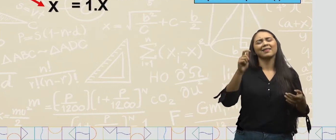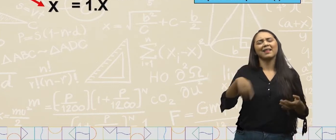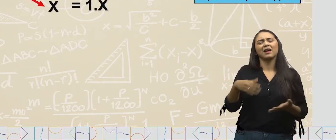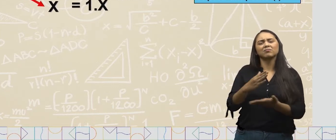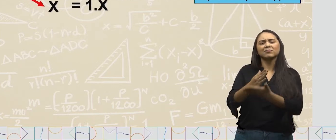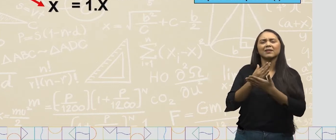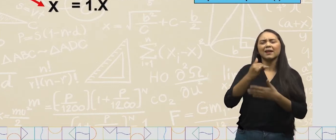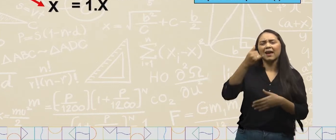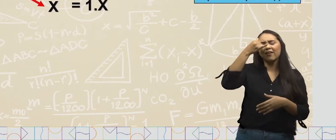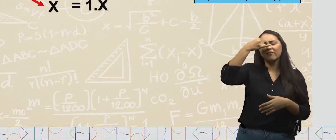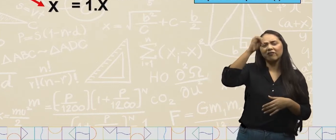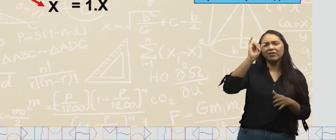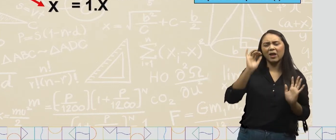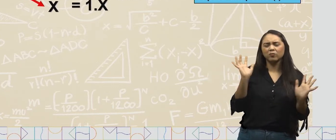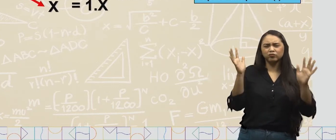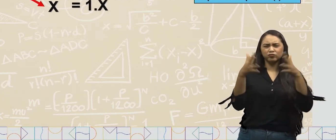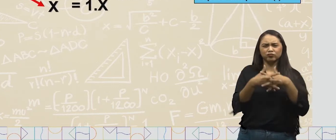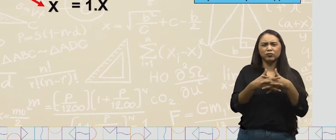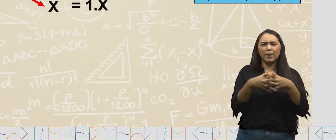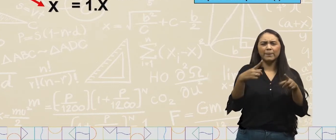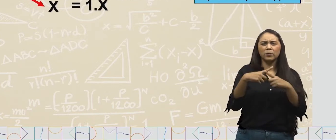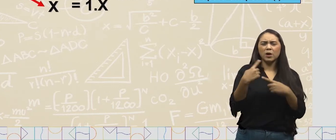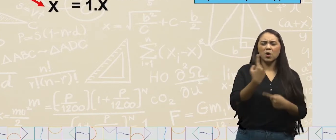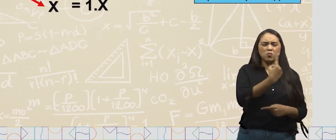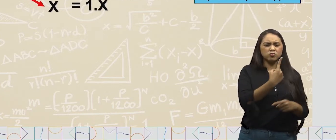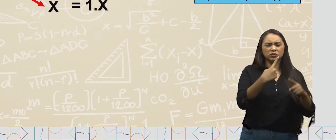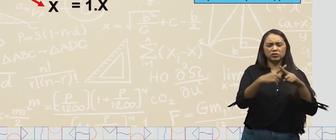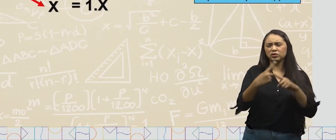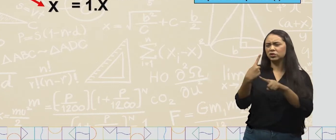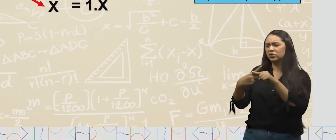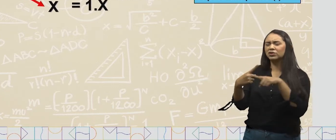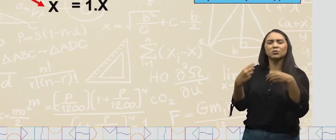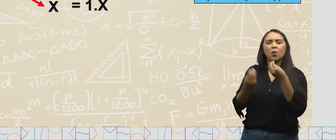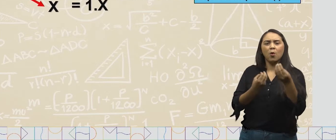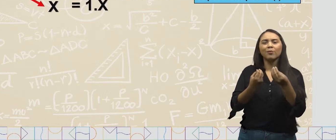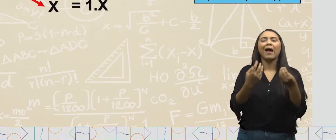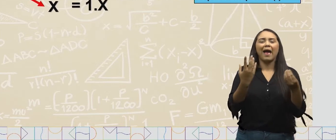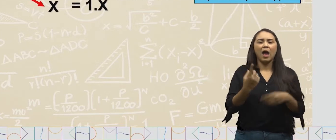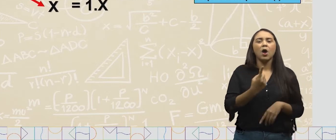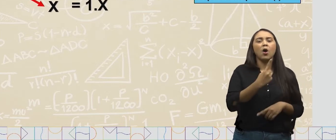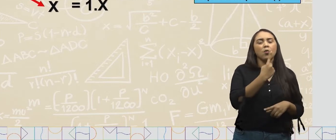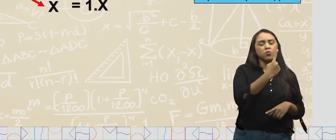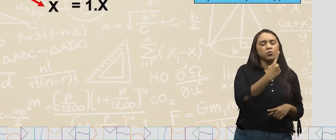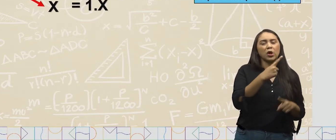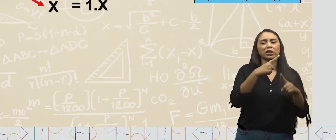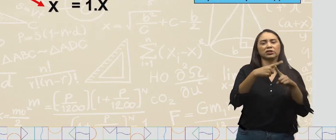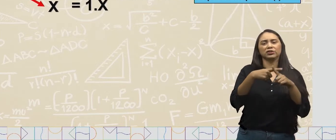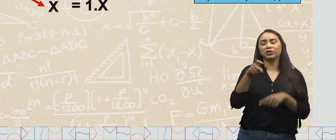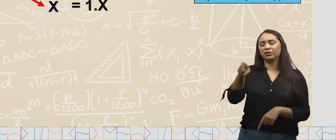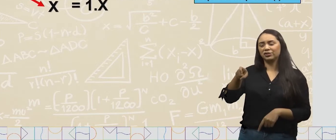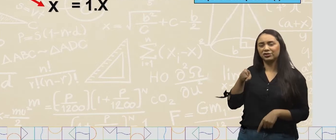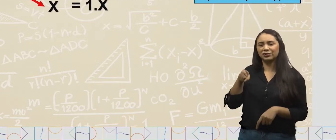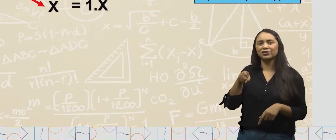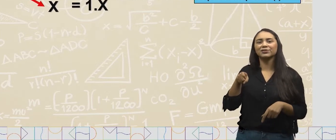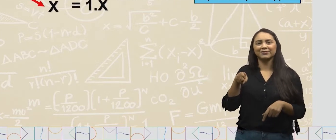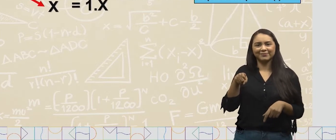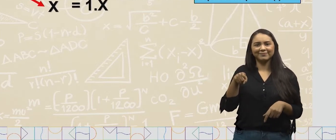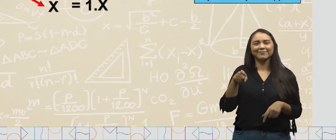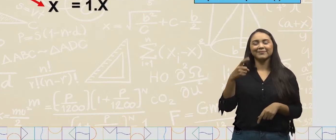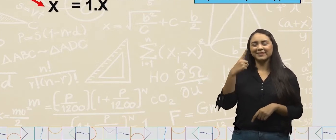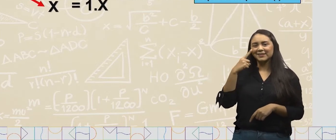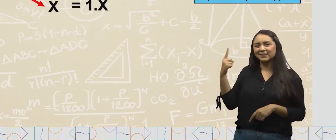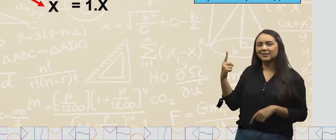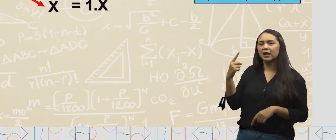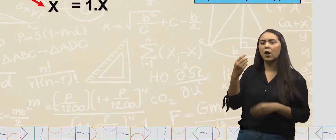para que não façamos confusão na hora da equação. Já pensou? Olhar para um x e não saber se ele é